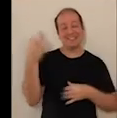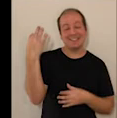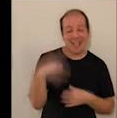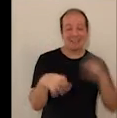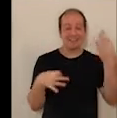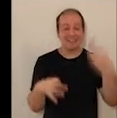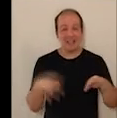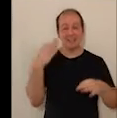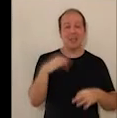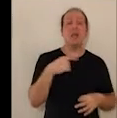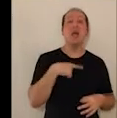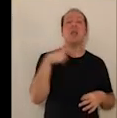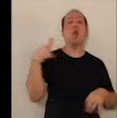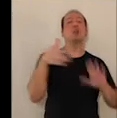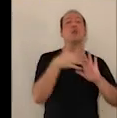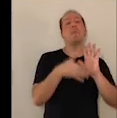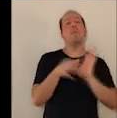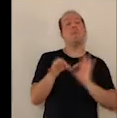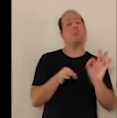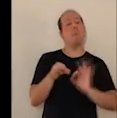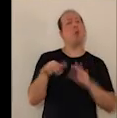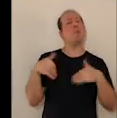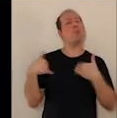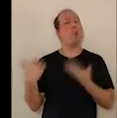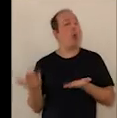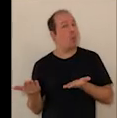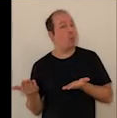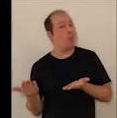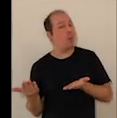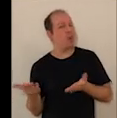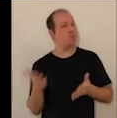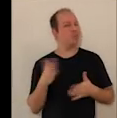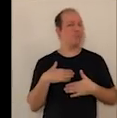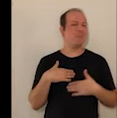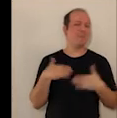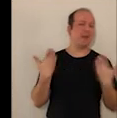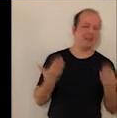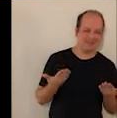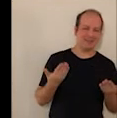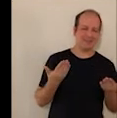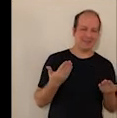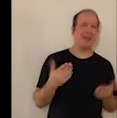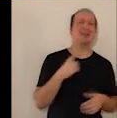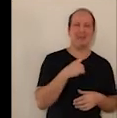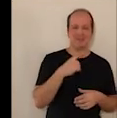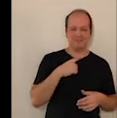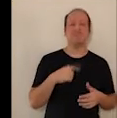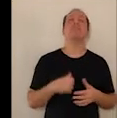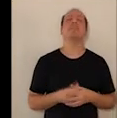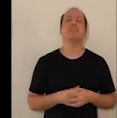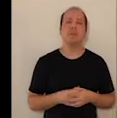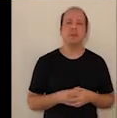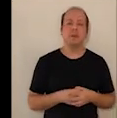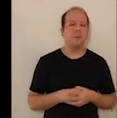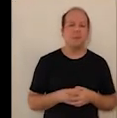que não estava no meu programa. Qual? Uma pequena surpresa, um fogo que acenderei no fim de tudo.